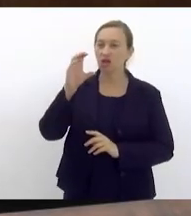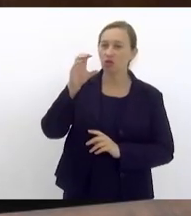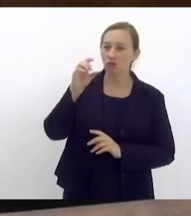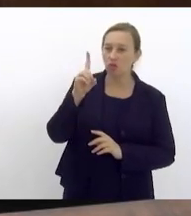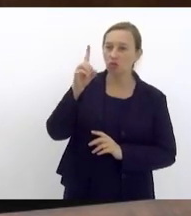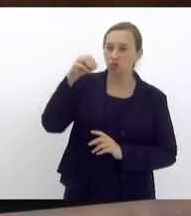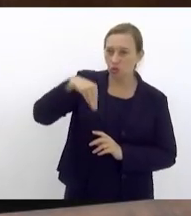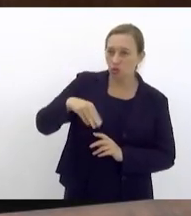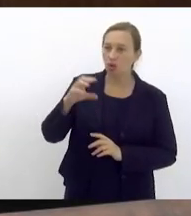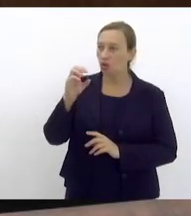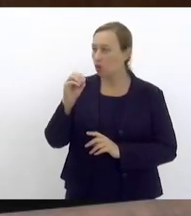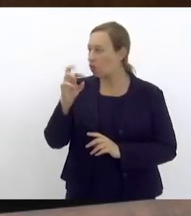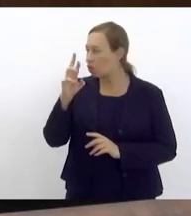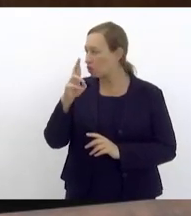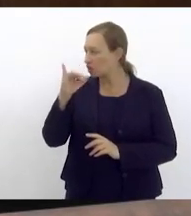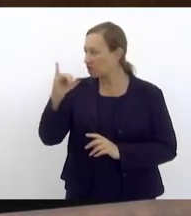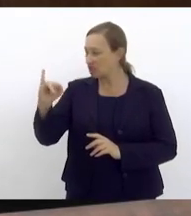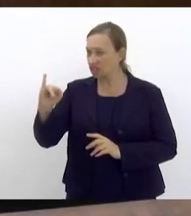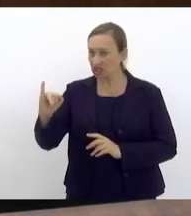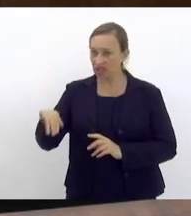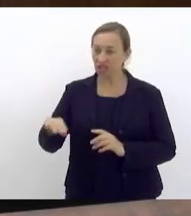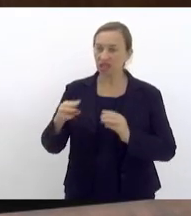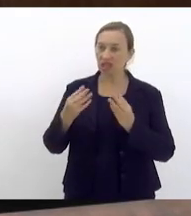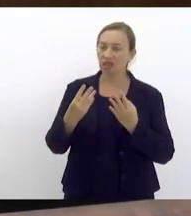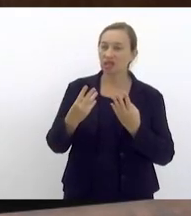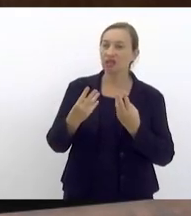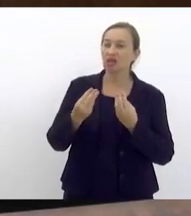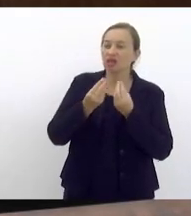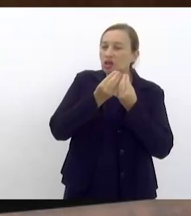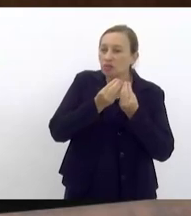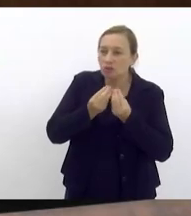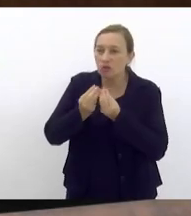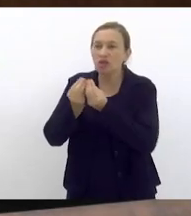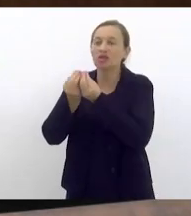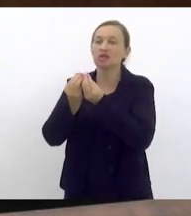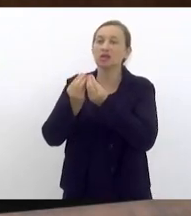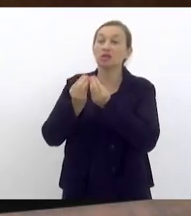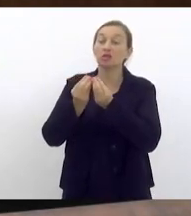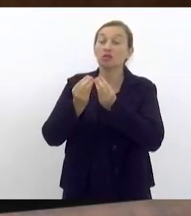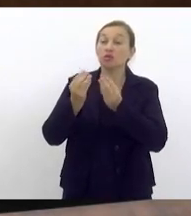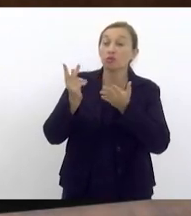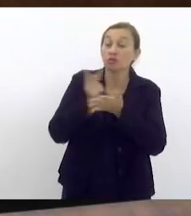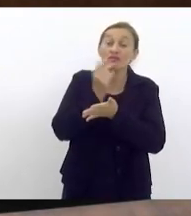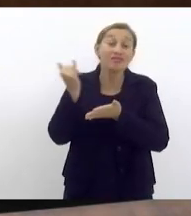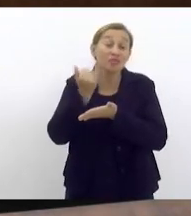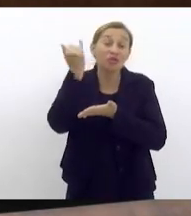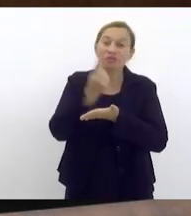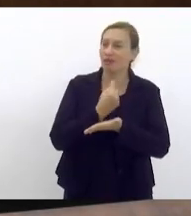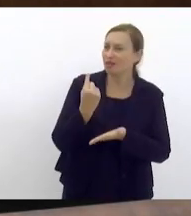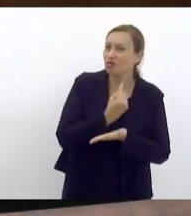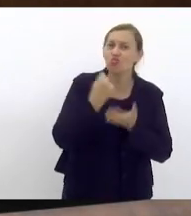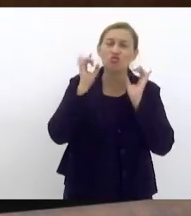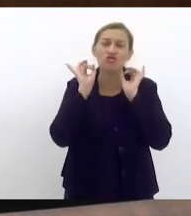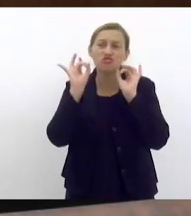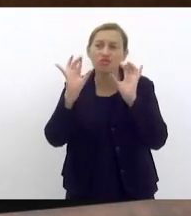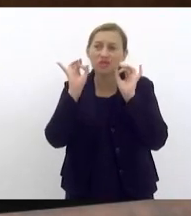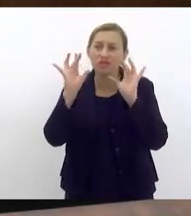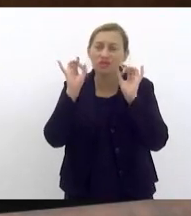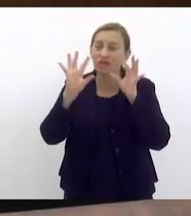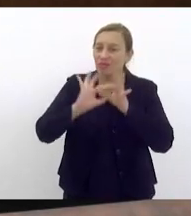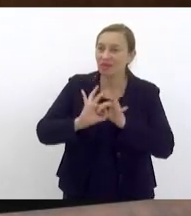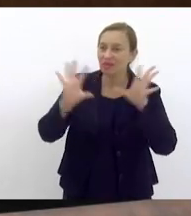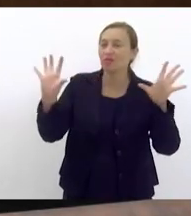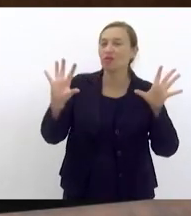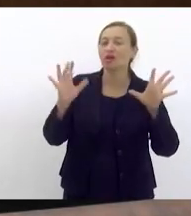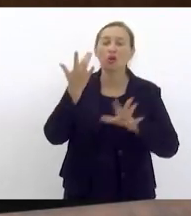na nesta casa que foi um acontecimento muito importante para todos nós esse especialmente pela democracia